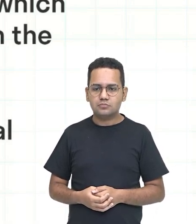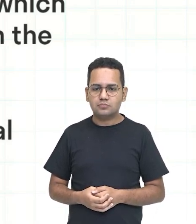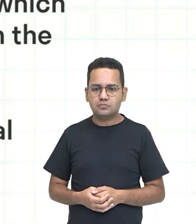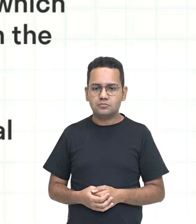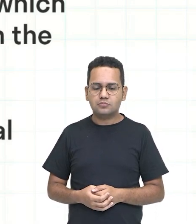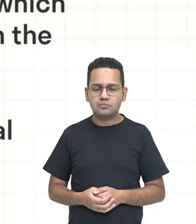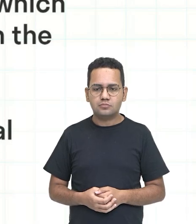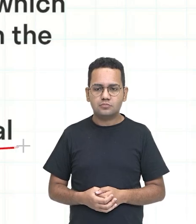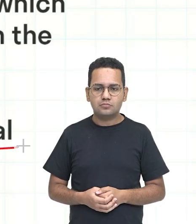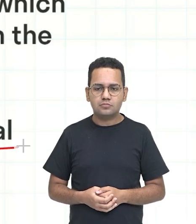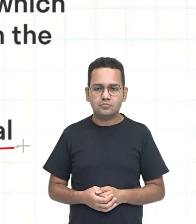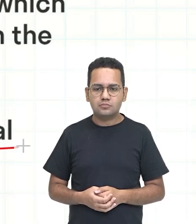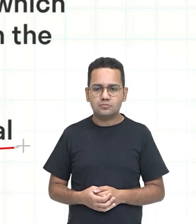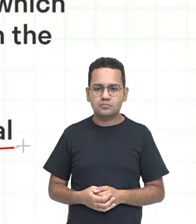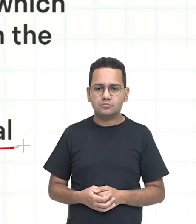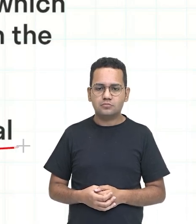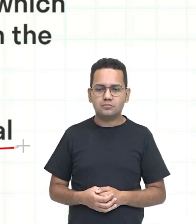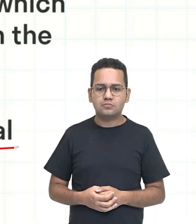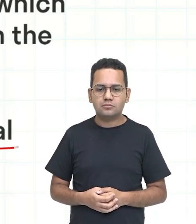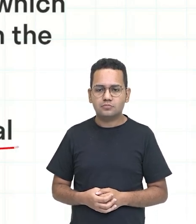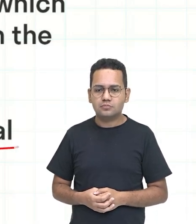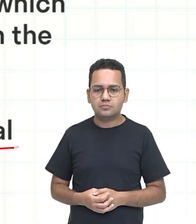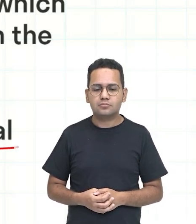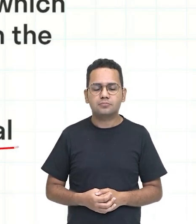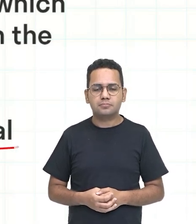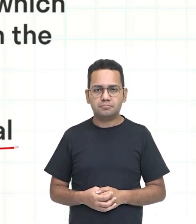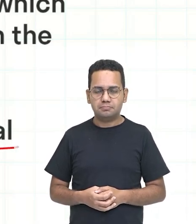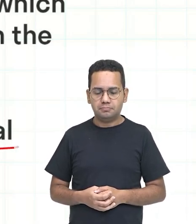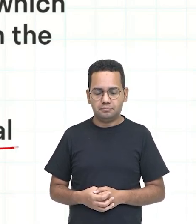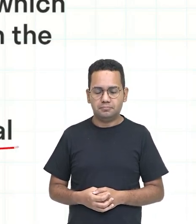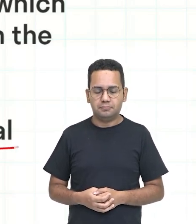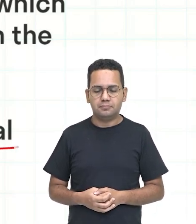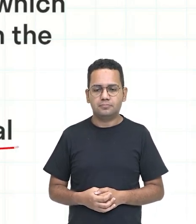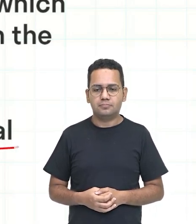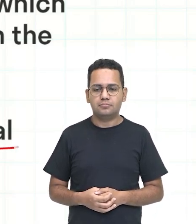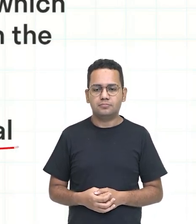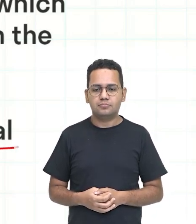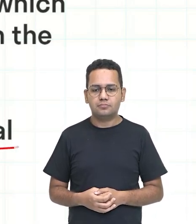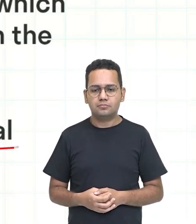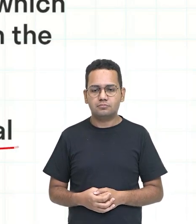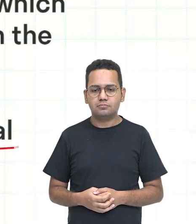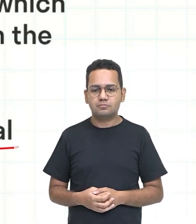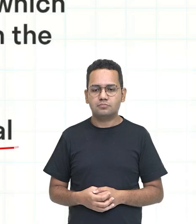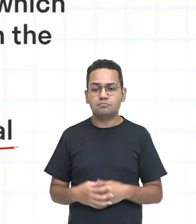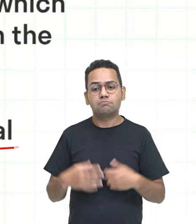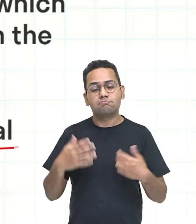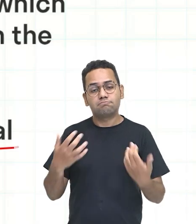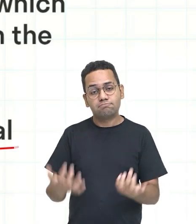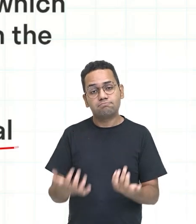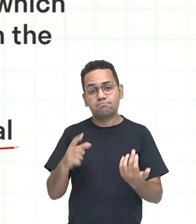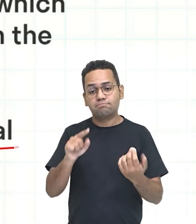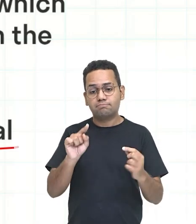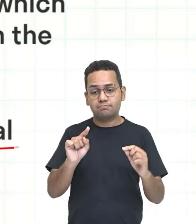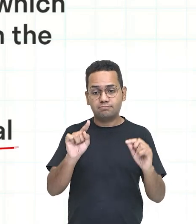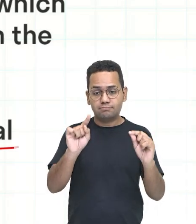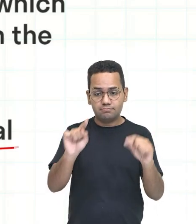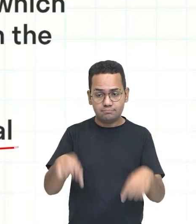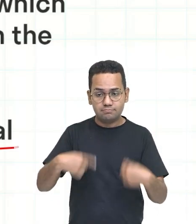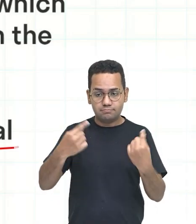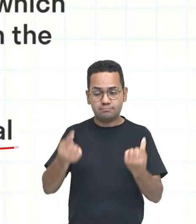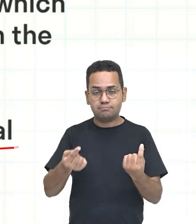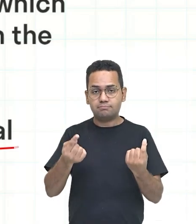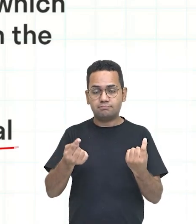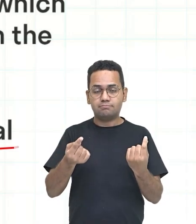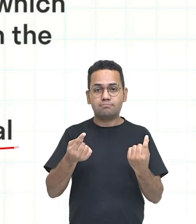one of the biggest challenges in theoretical physics. Então, olha só. Um dos grandes desafios. Ele está aqui, ó, a resposta